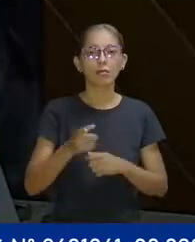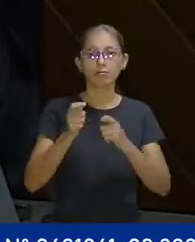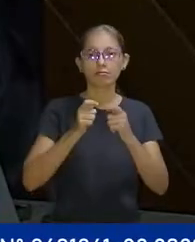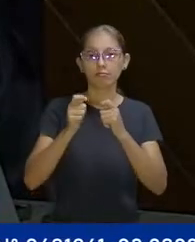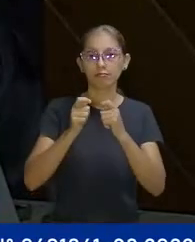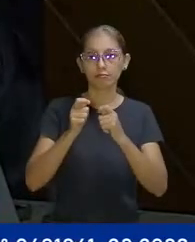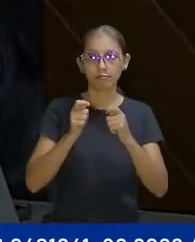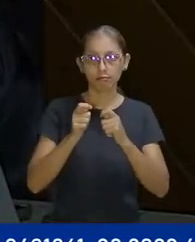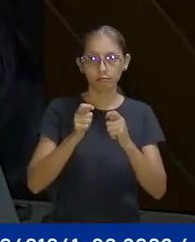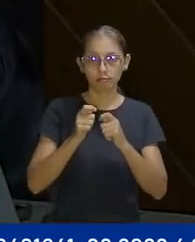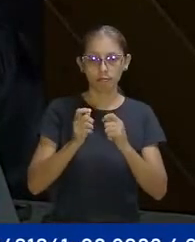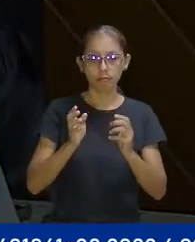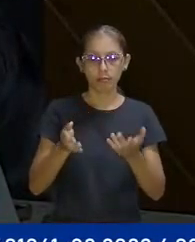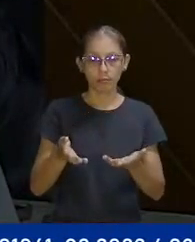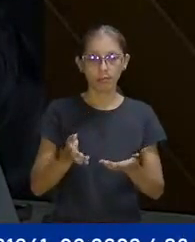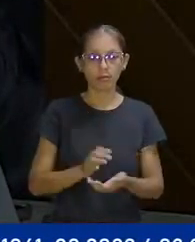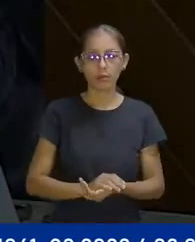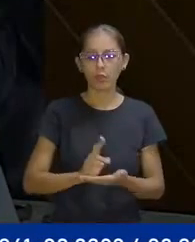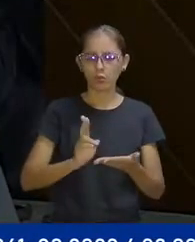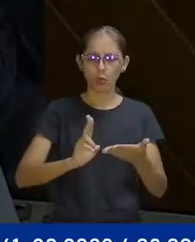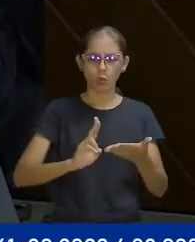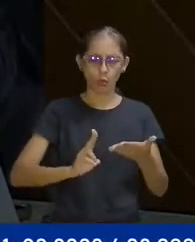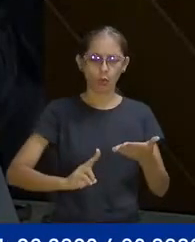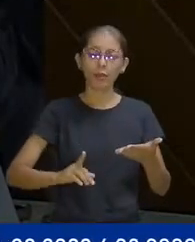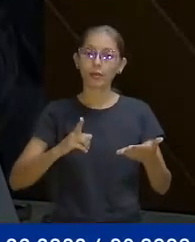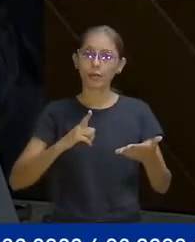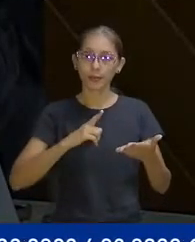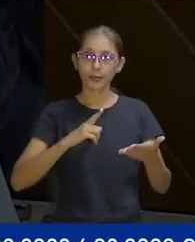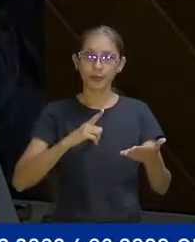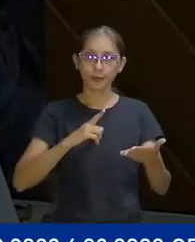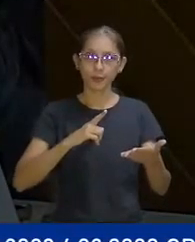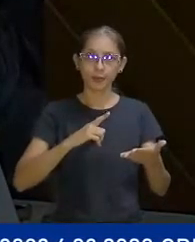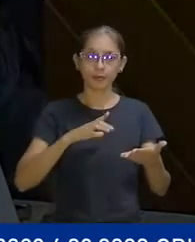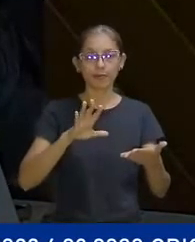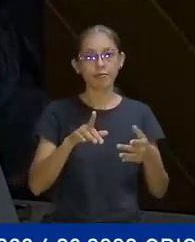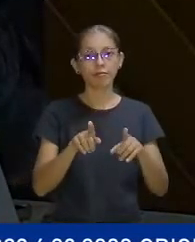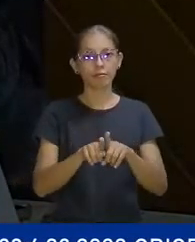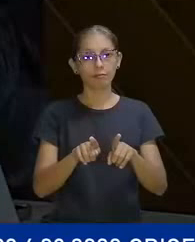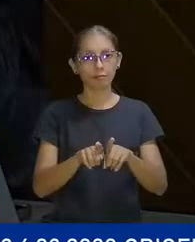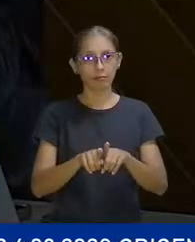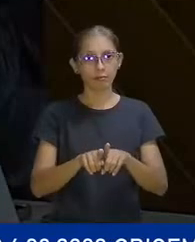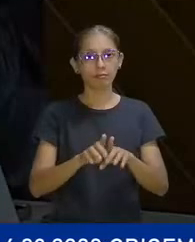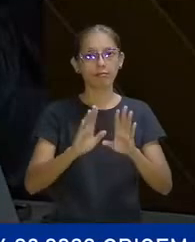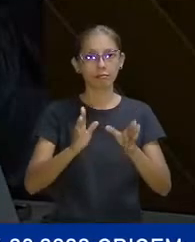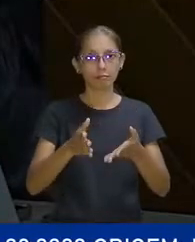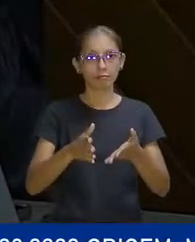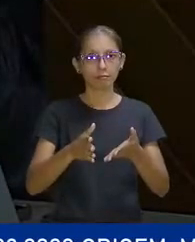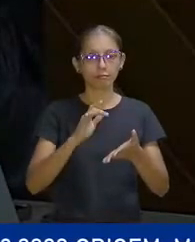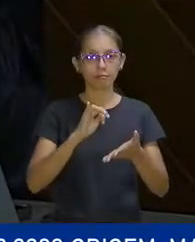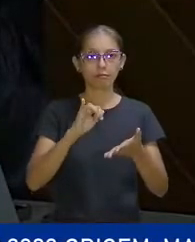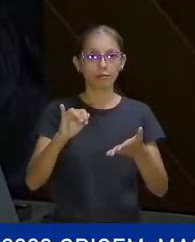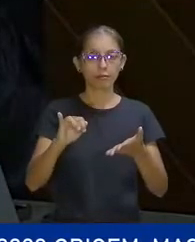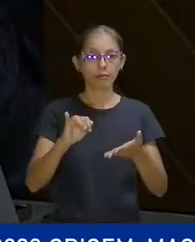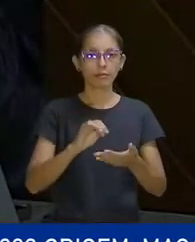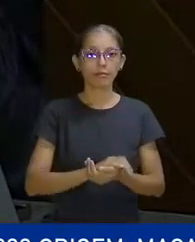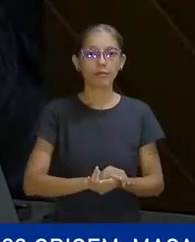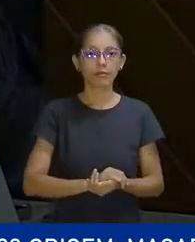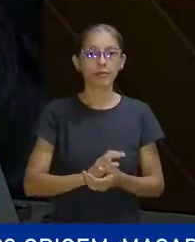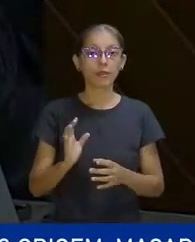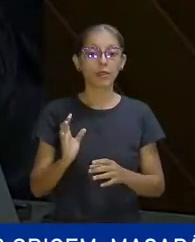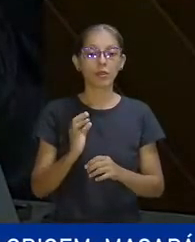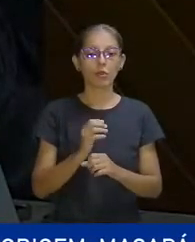de campanha. Vem dizendo o nome de cada um, né, como eu já disse, o ID e o documento, ao valor total